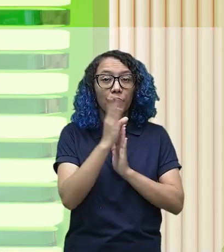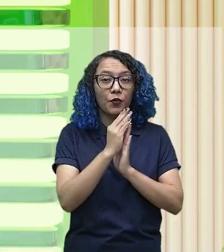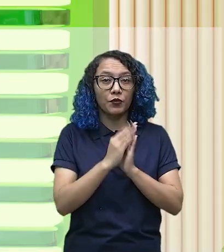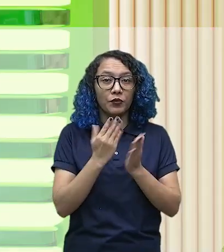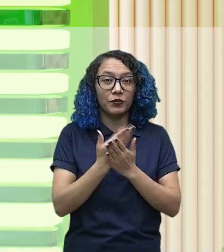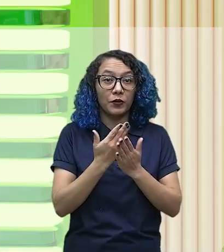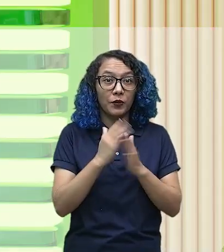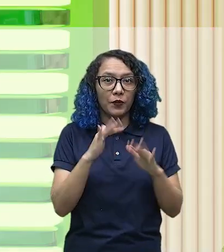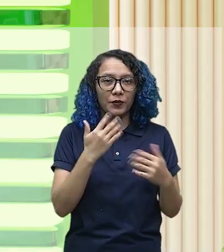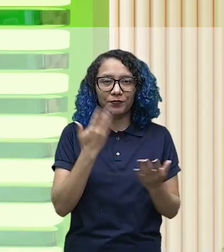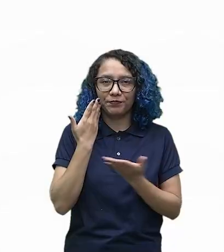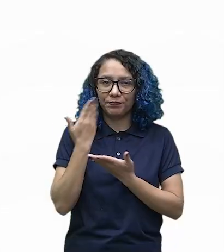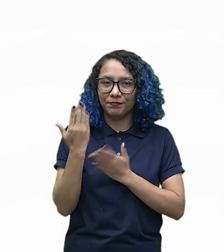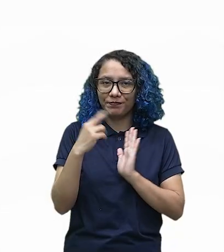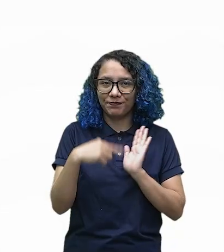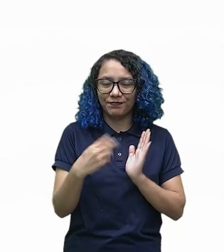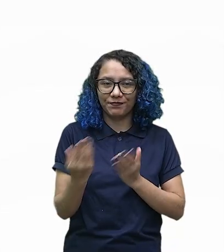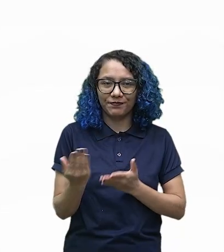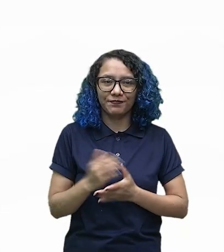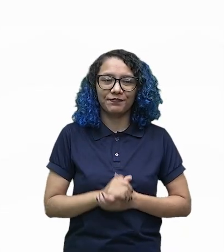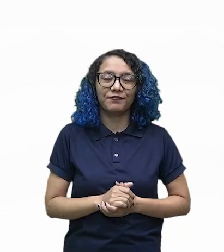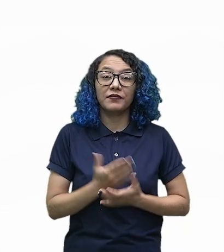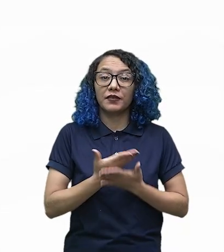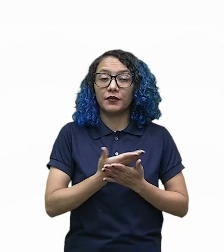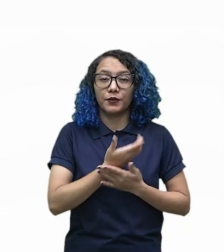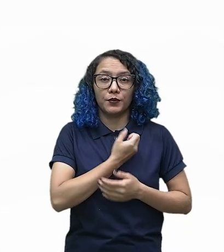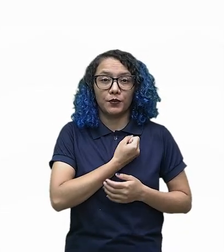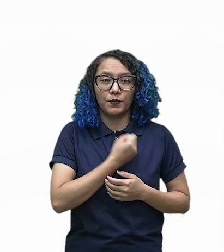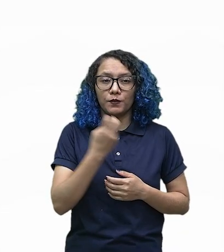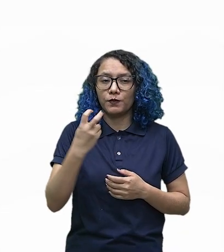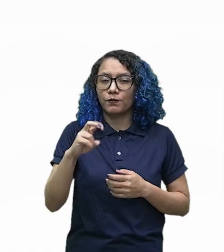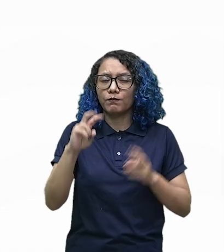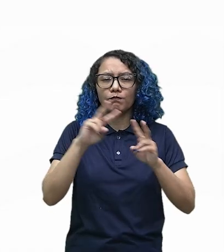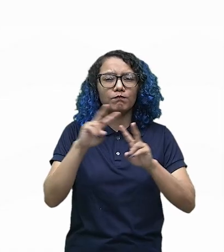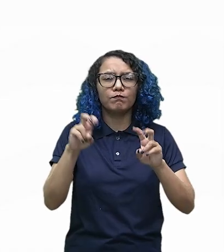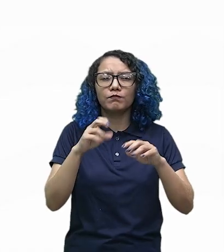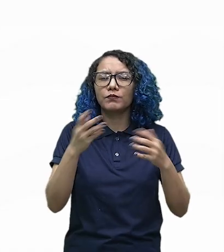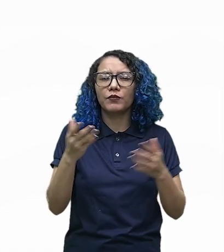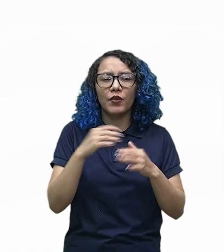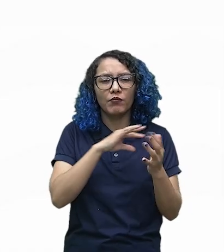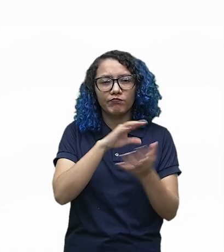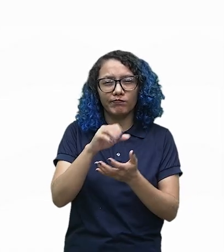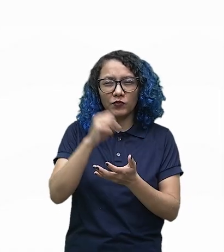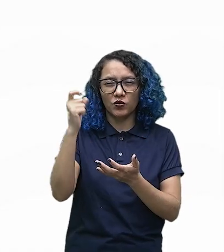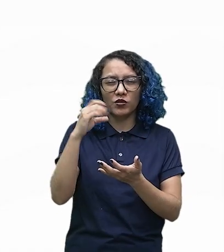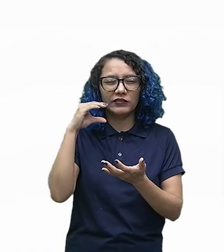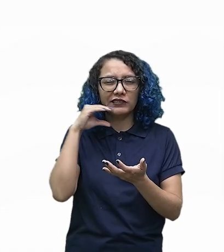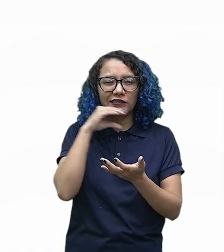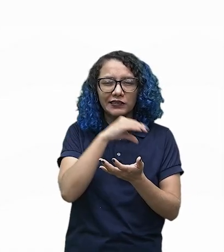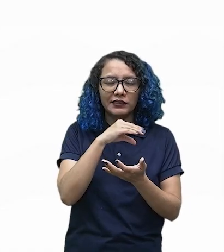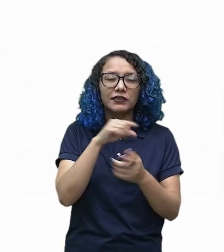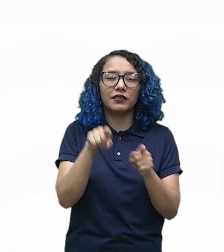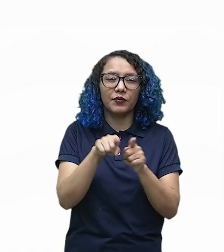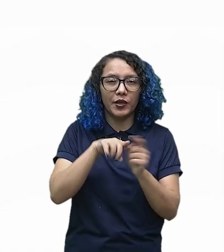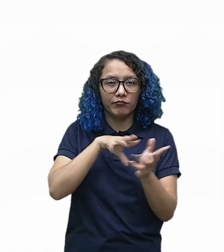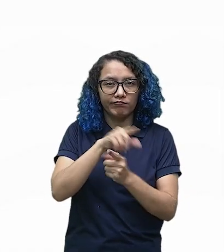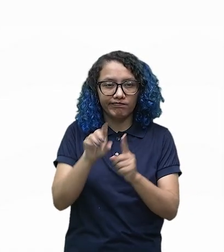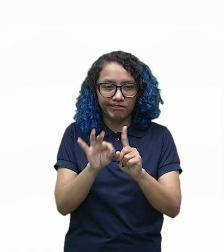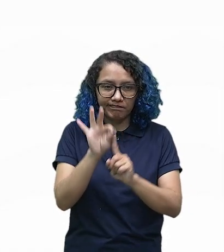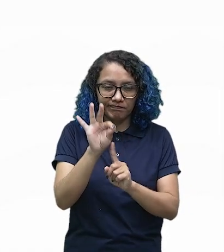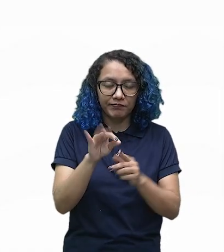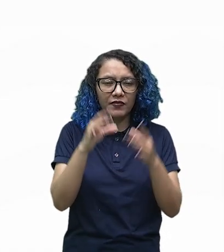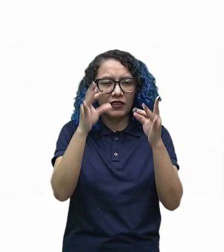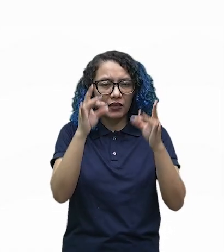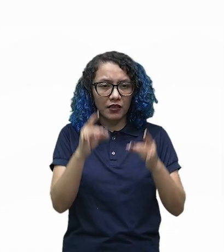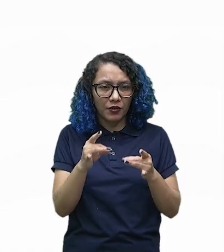do objeto de conhecimento da aula. Aula 5, objeto de conhecimento, efeito estufa e